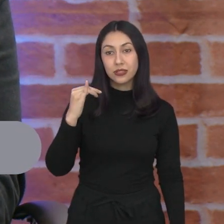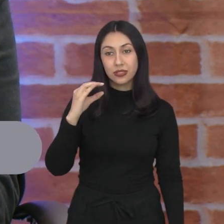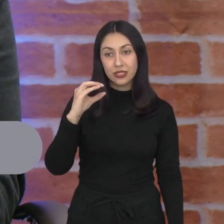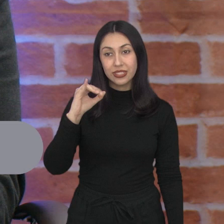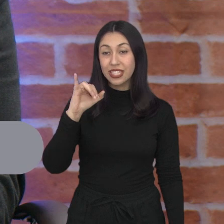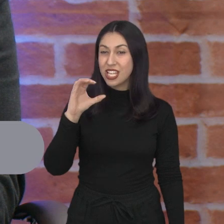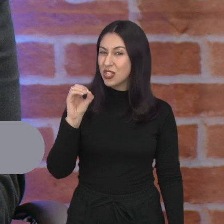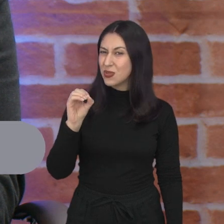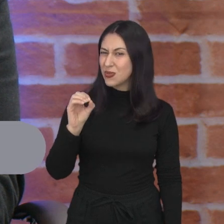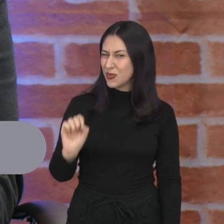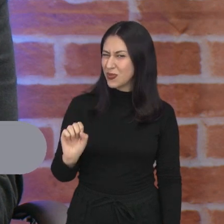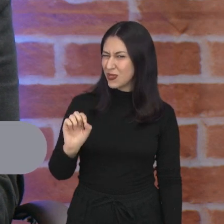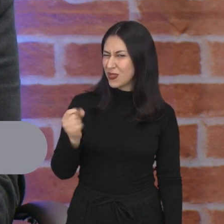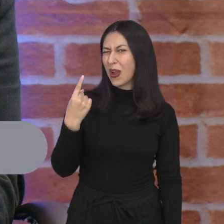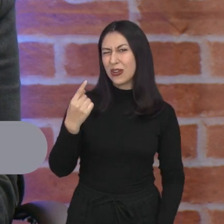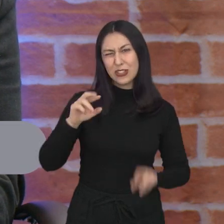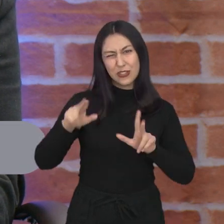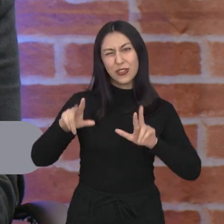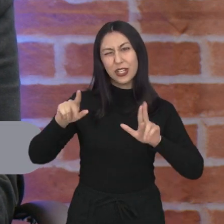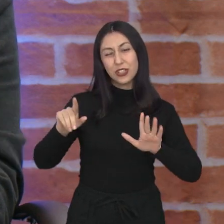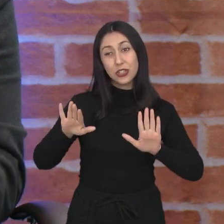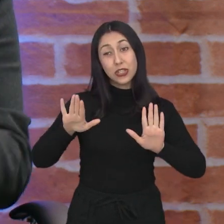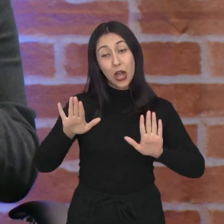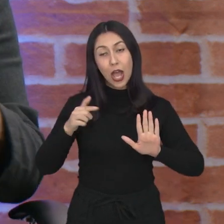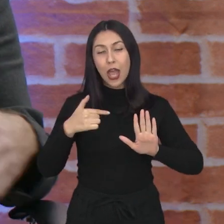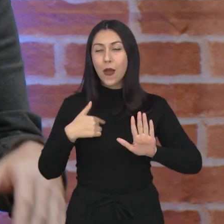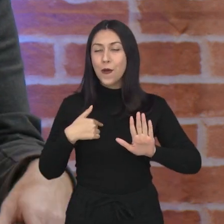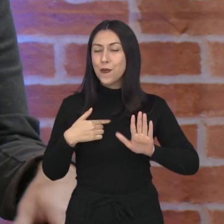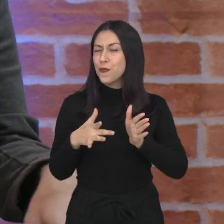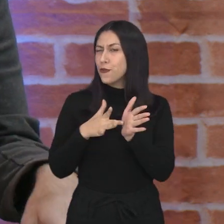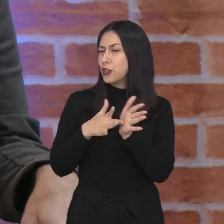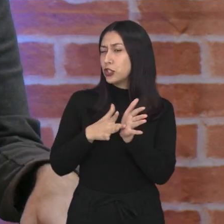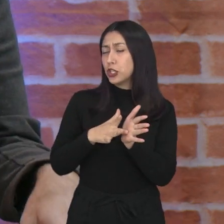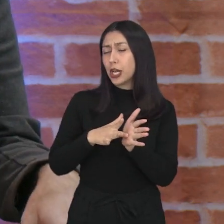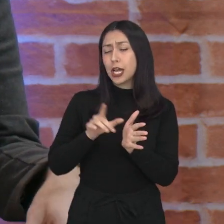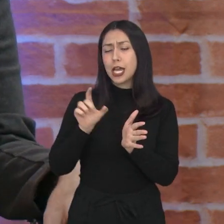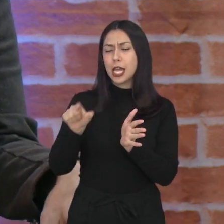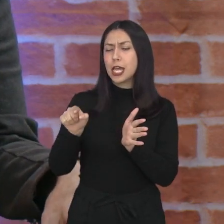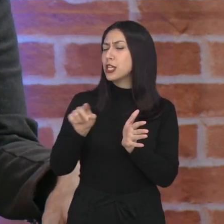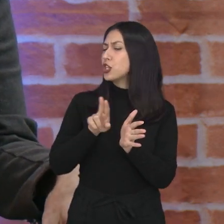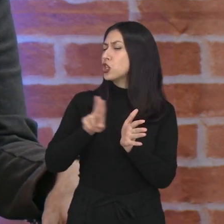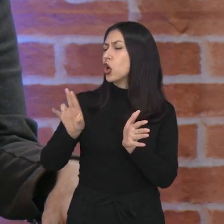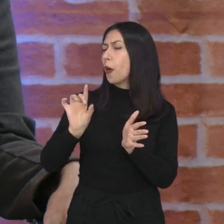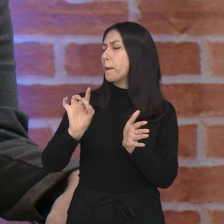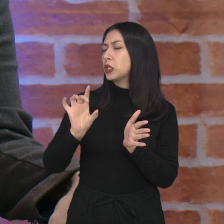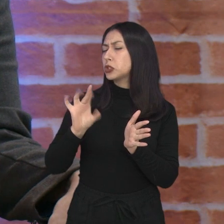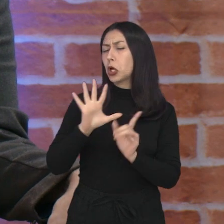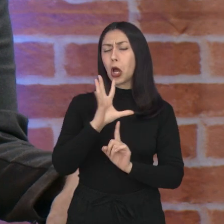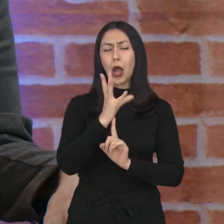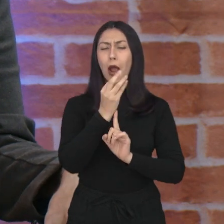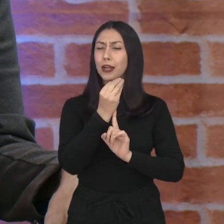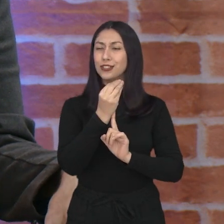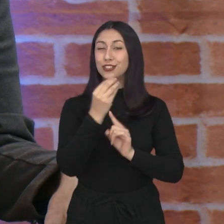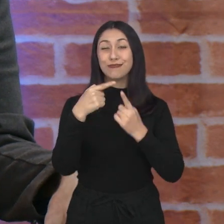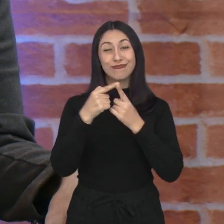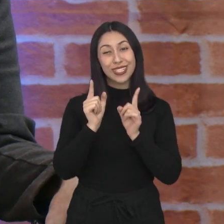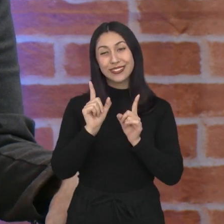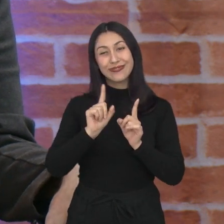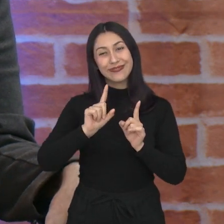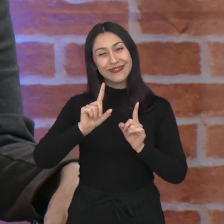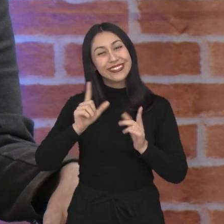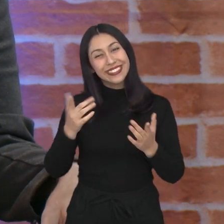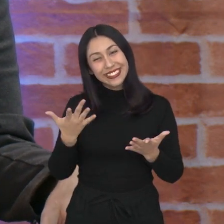e eu falava que vinha de André, que meu nome artístico era Andrício, né? Mas, na verdade, meu nome é